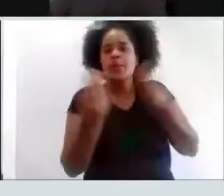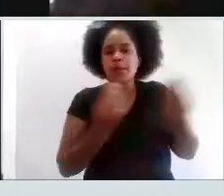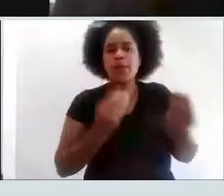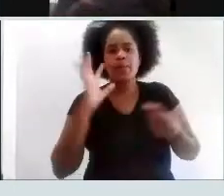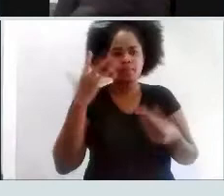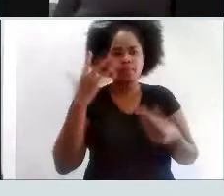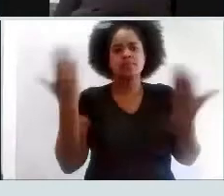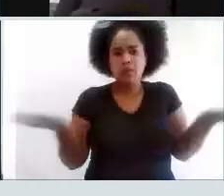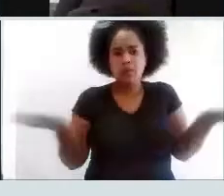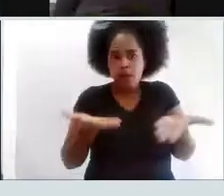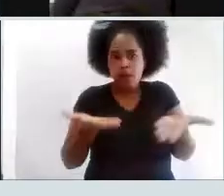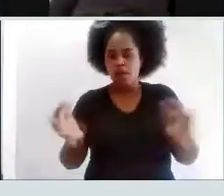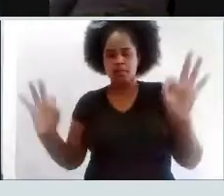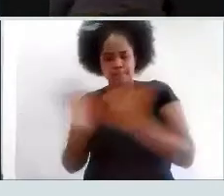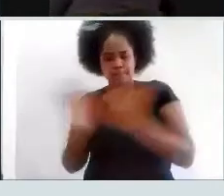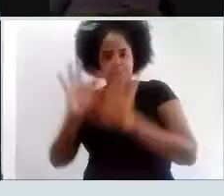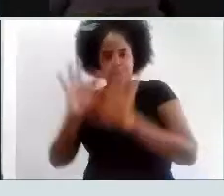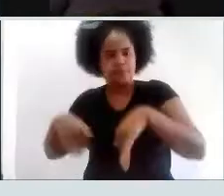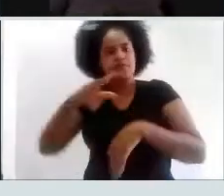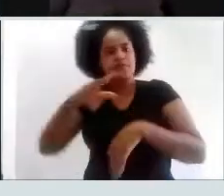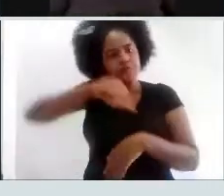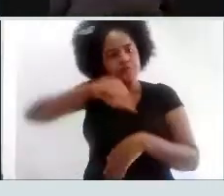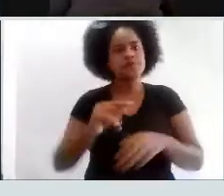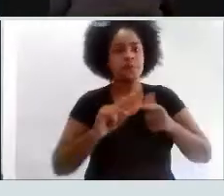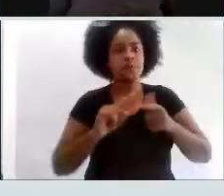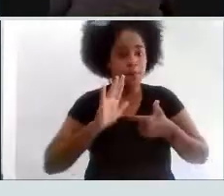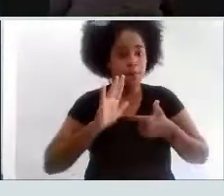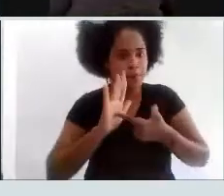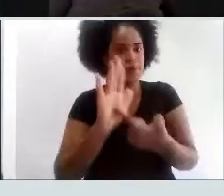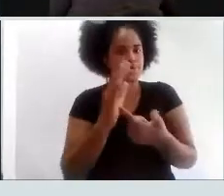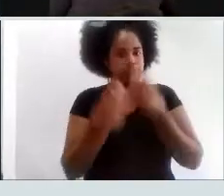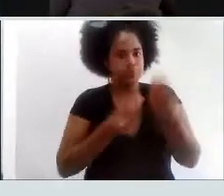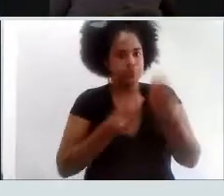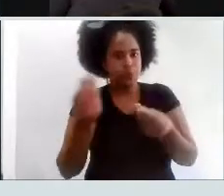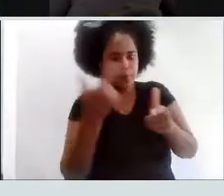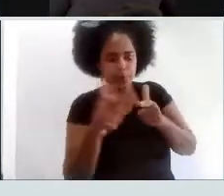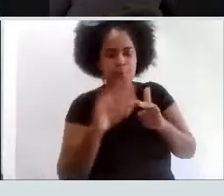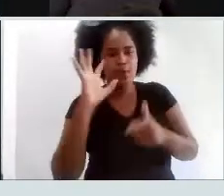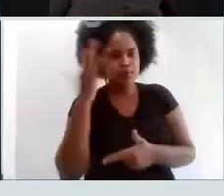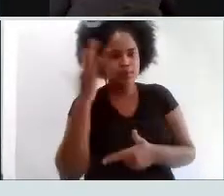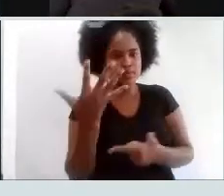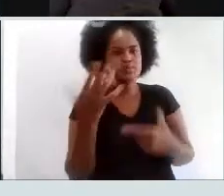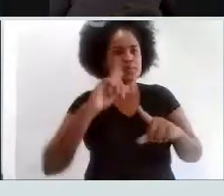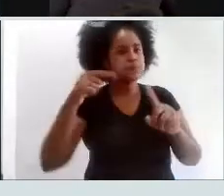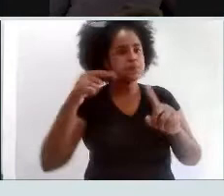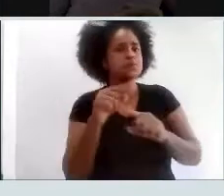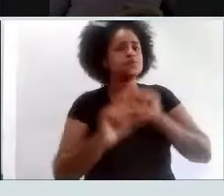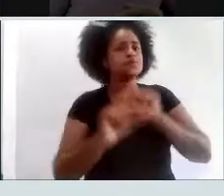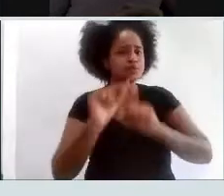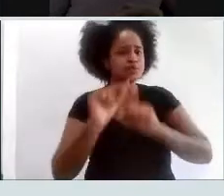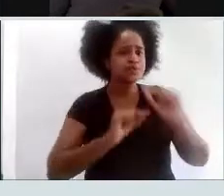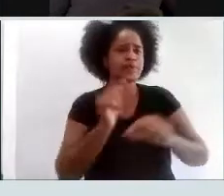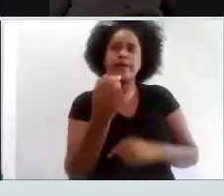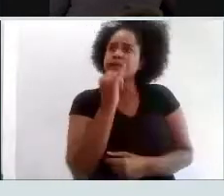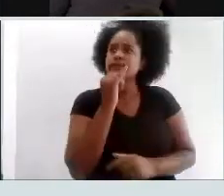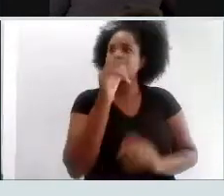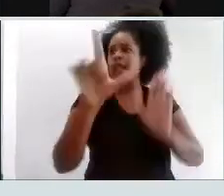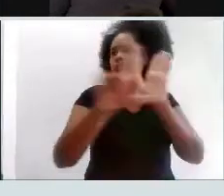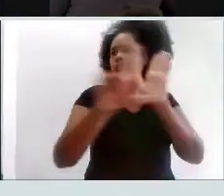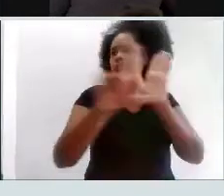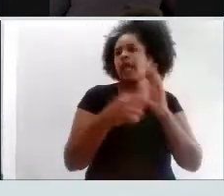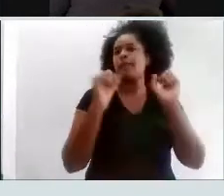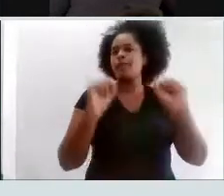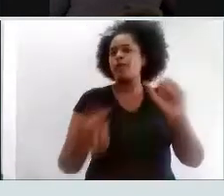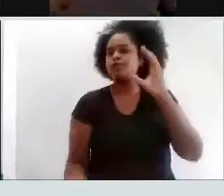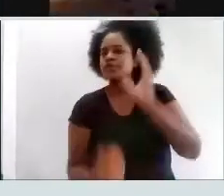por fulaninho de tal, que visa trabalhar na diminuição, ou talvez um projeto